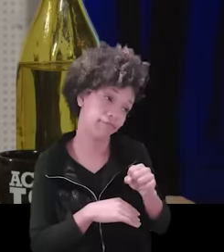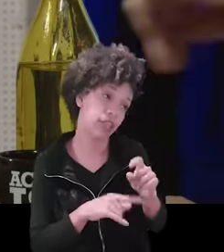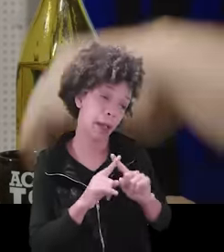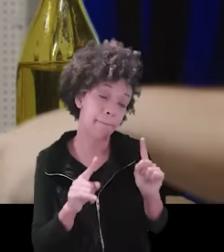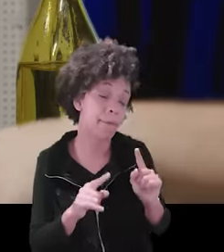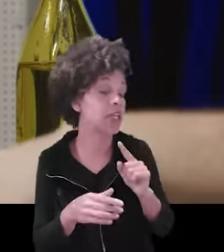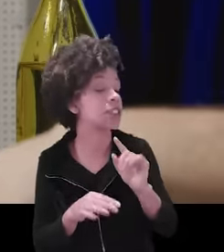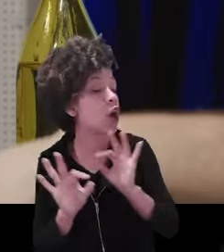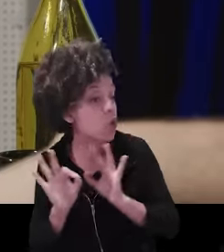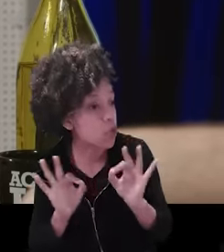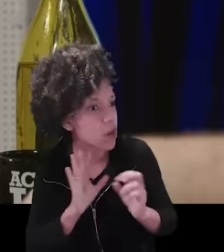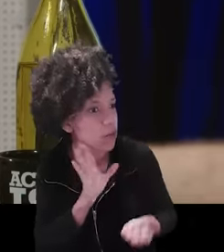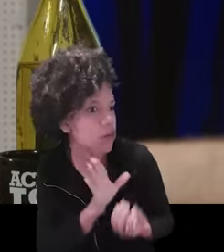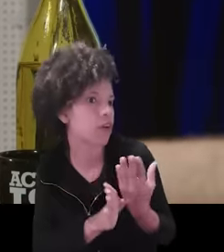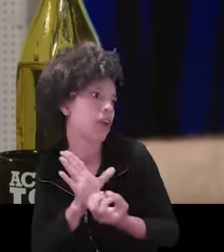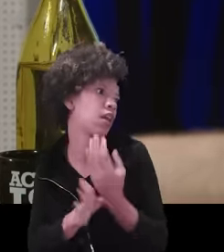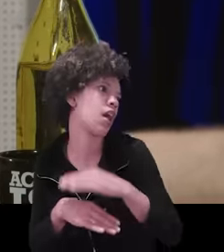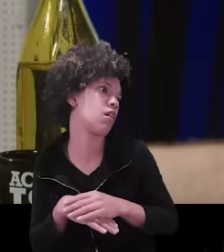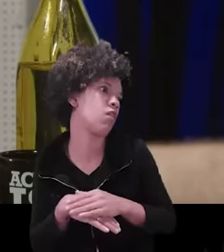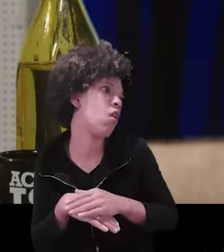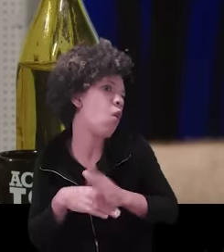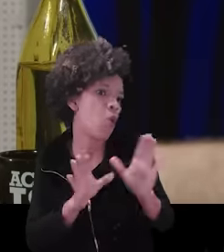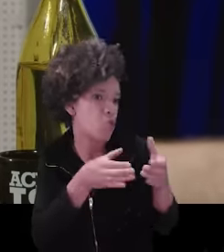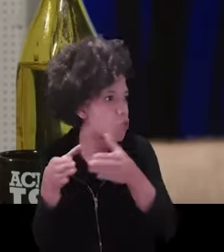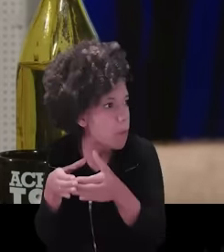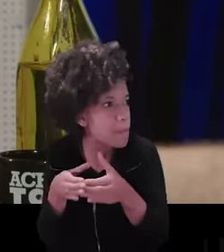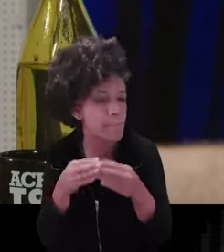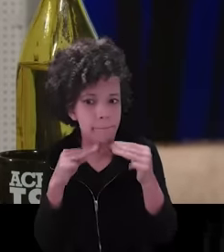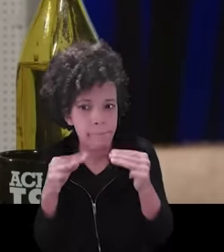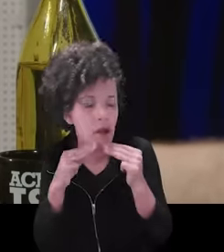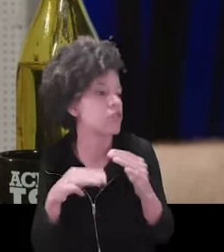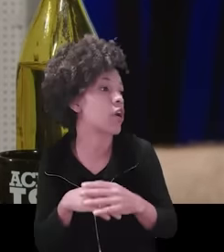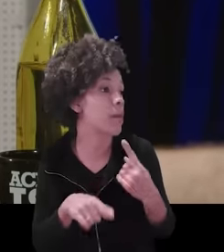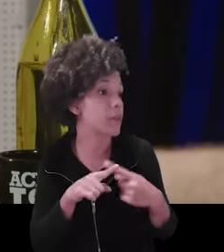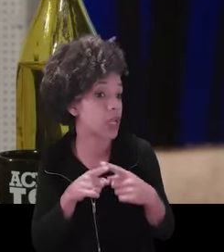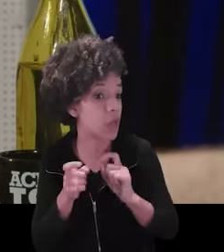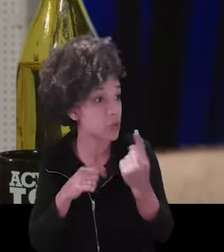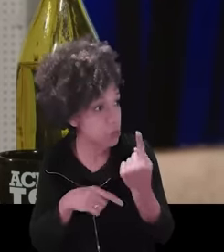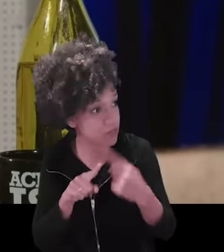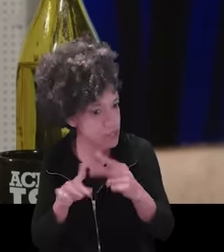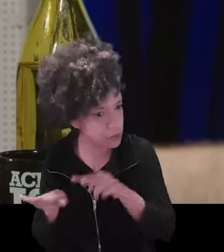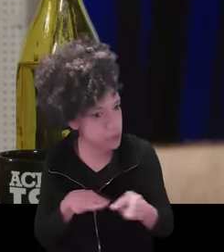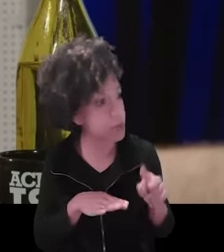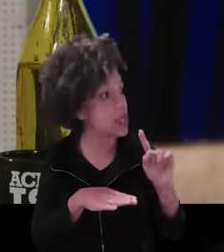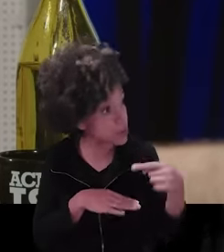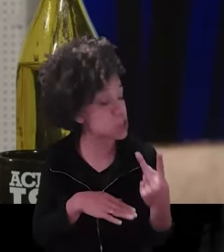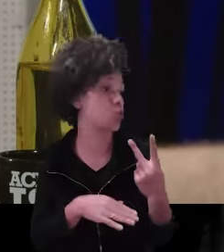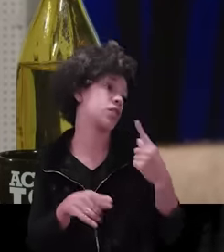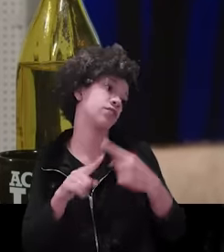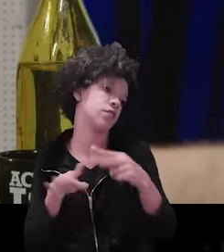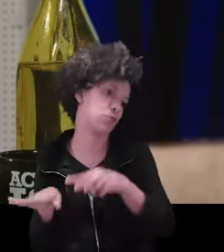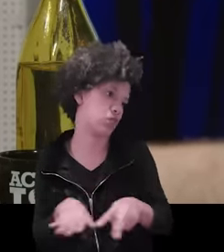acabou que com isso a gente começou a criar quase que um bis né porque começou a ter reuniões uma vez por semana de e